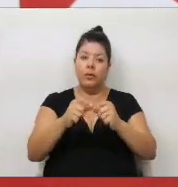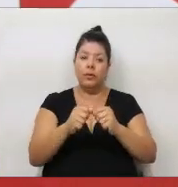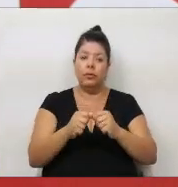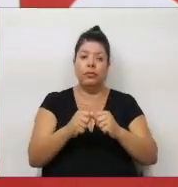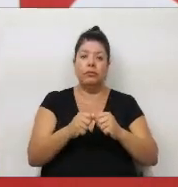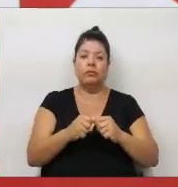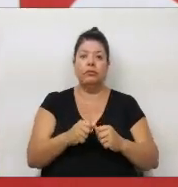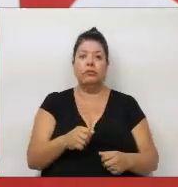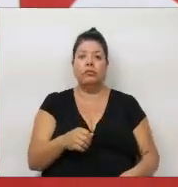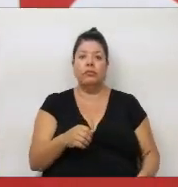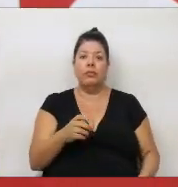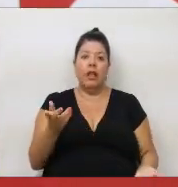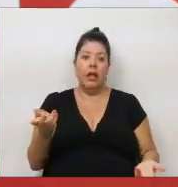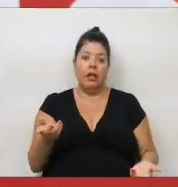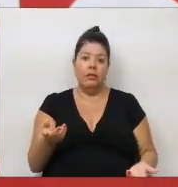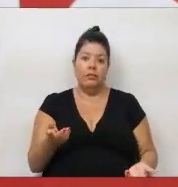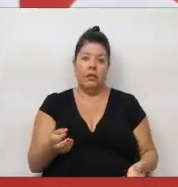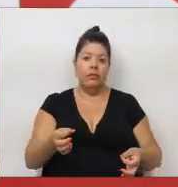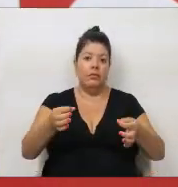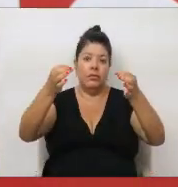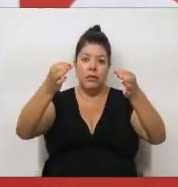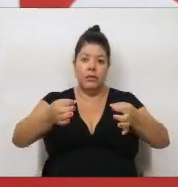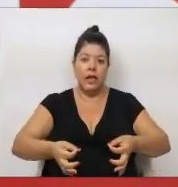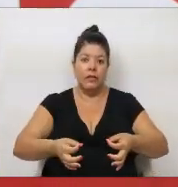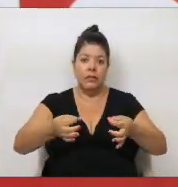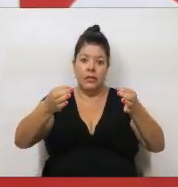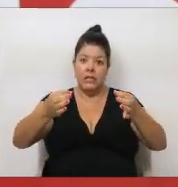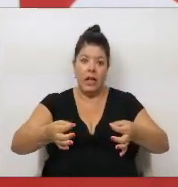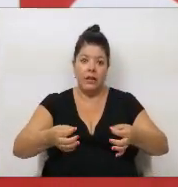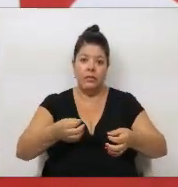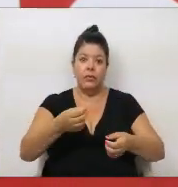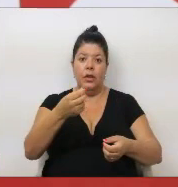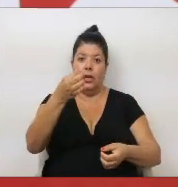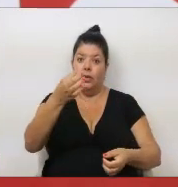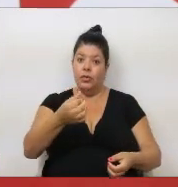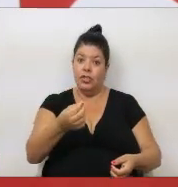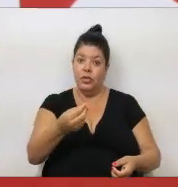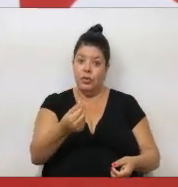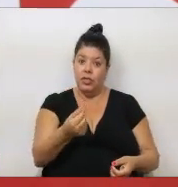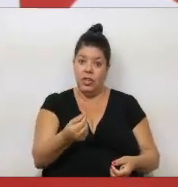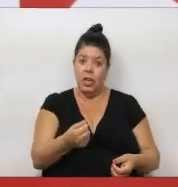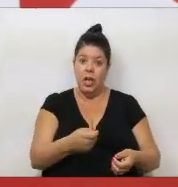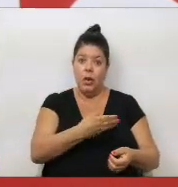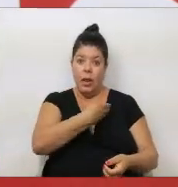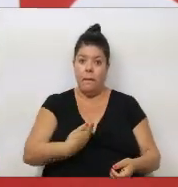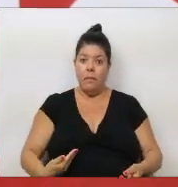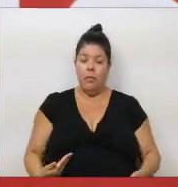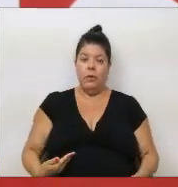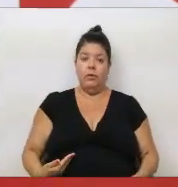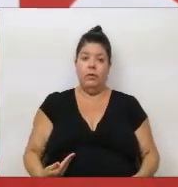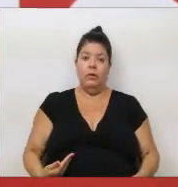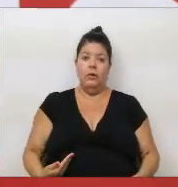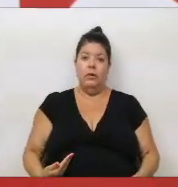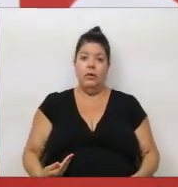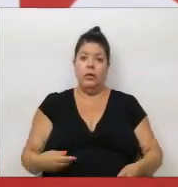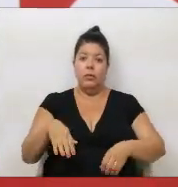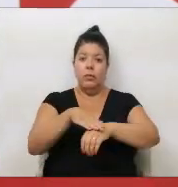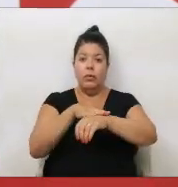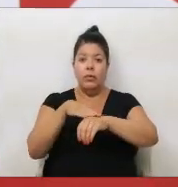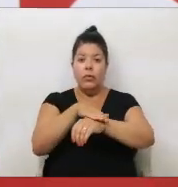Com a lisura em relação ao dinheiro público. Nós queremos e trataremos disso